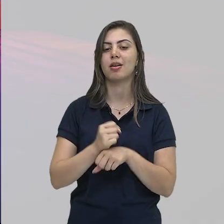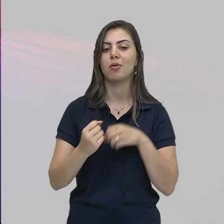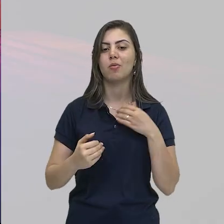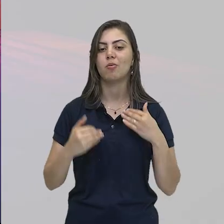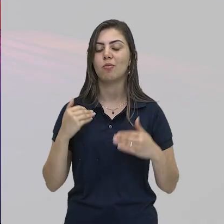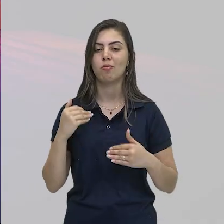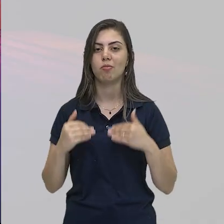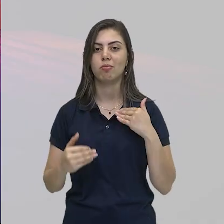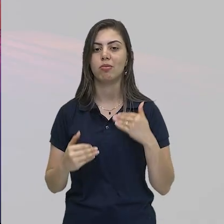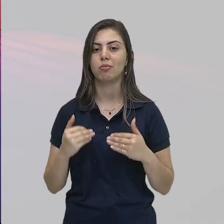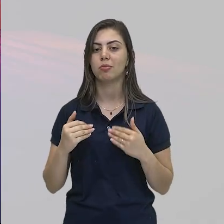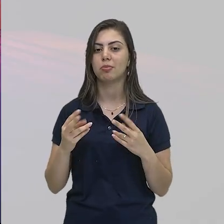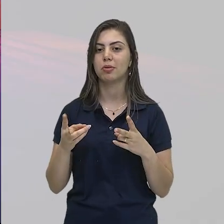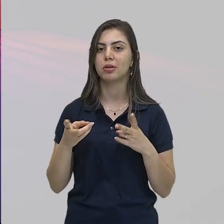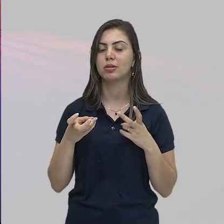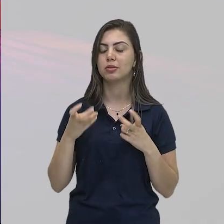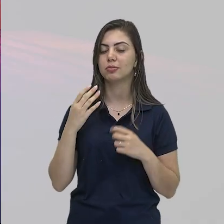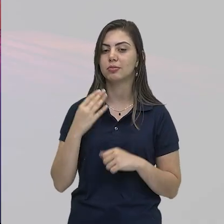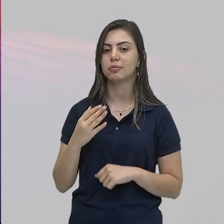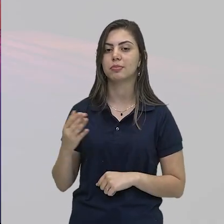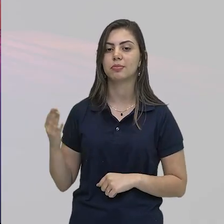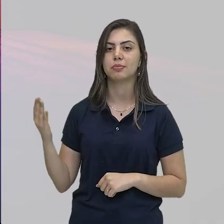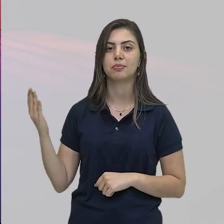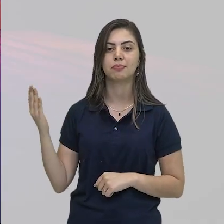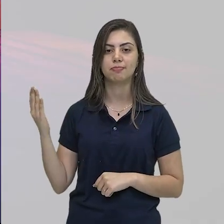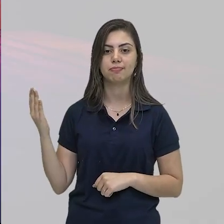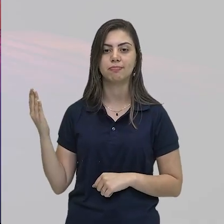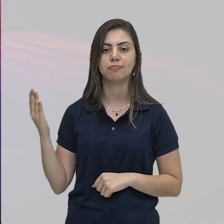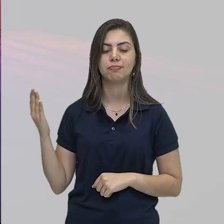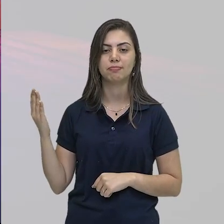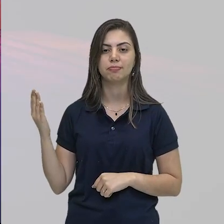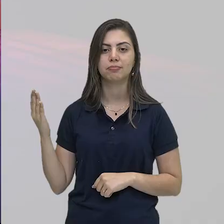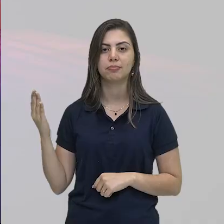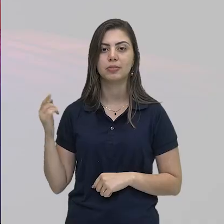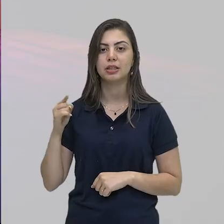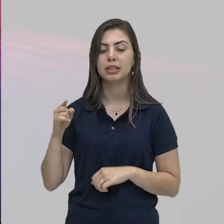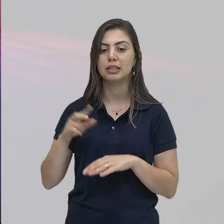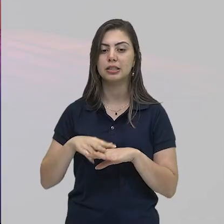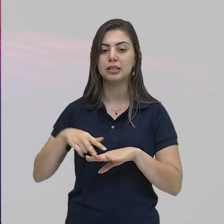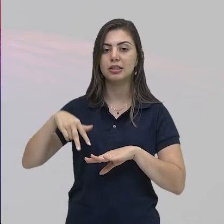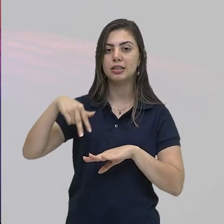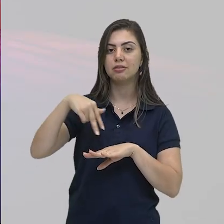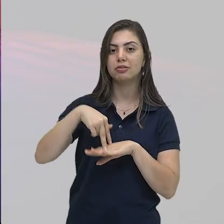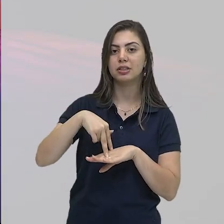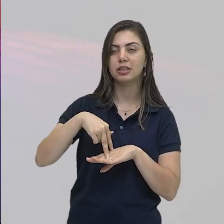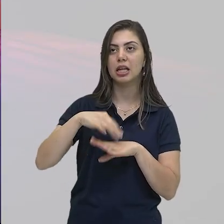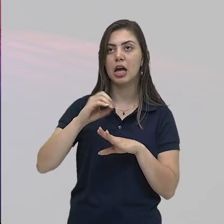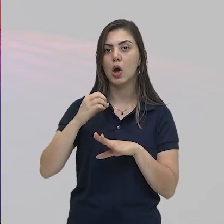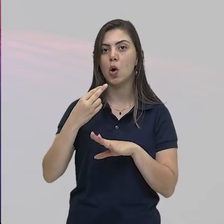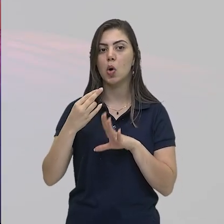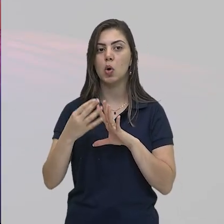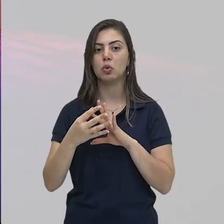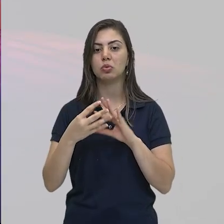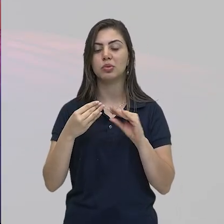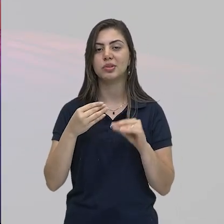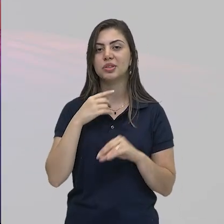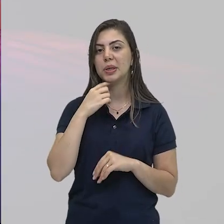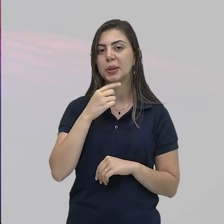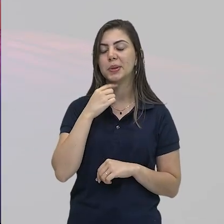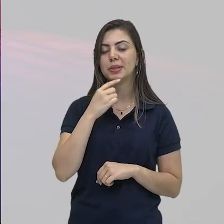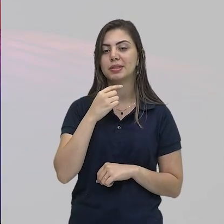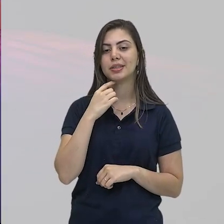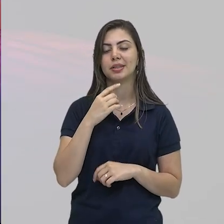seu oponente, prendendo-o de maneira que ele não consiga se levantar ou escapar. Então, é mais